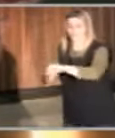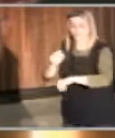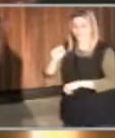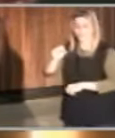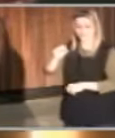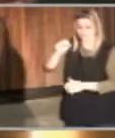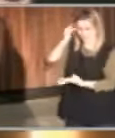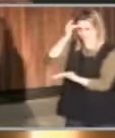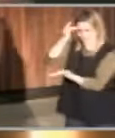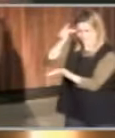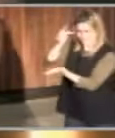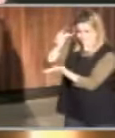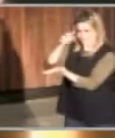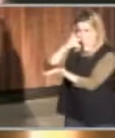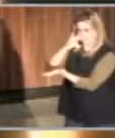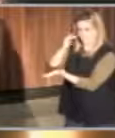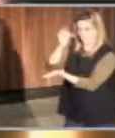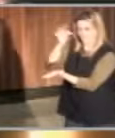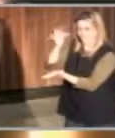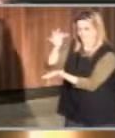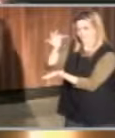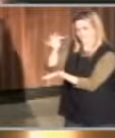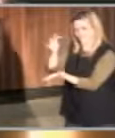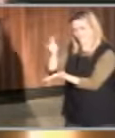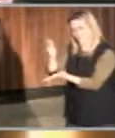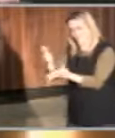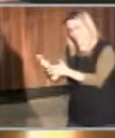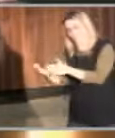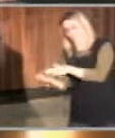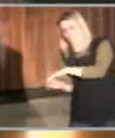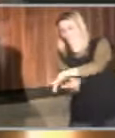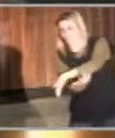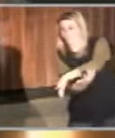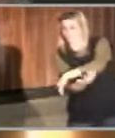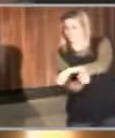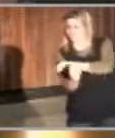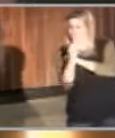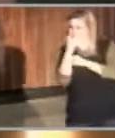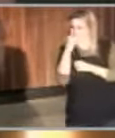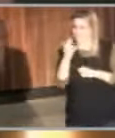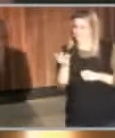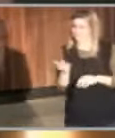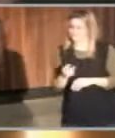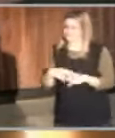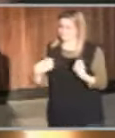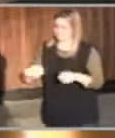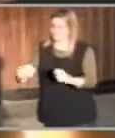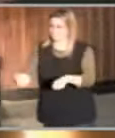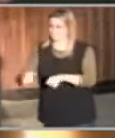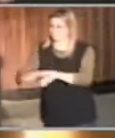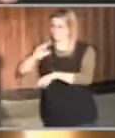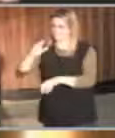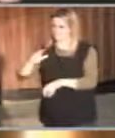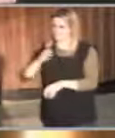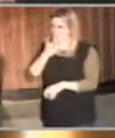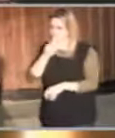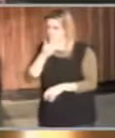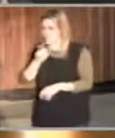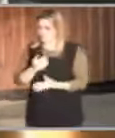da fé era o referencial da conquista da mantença e da produção a família tinha que